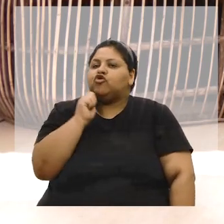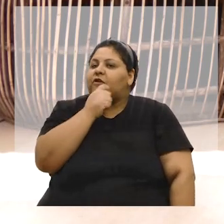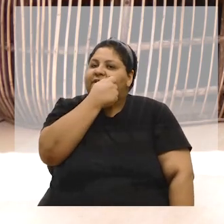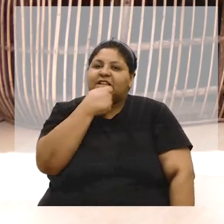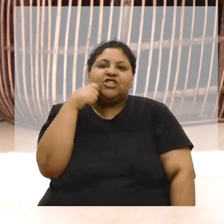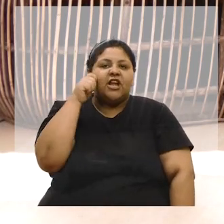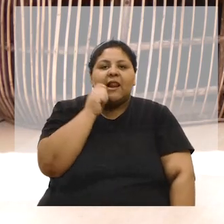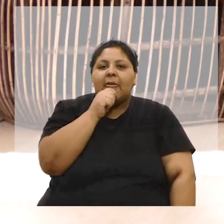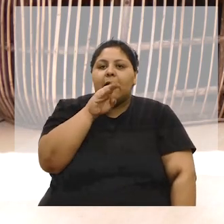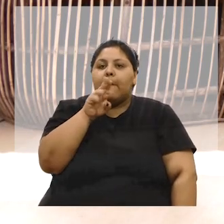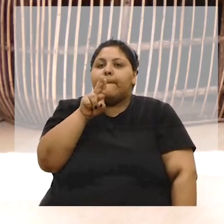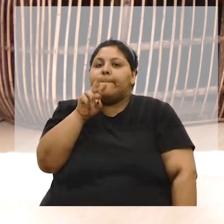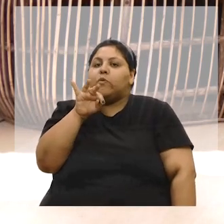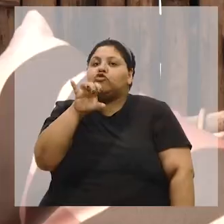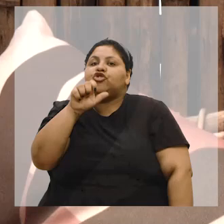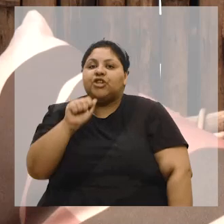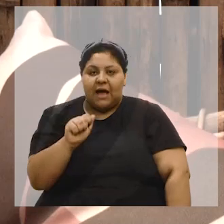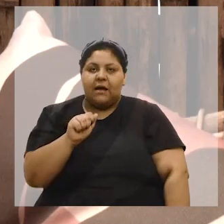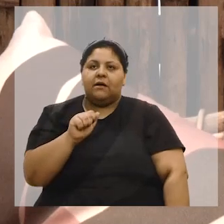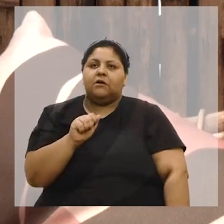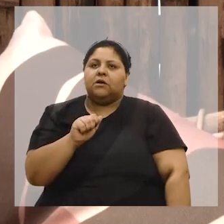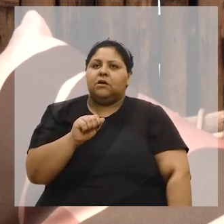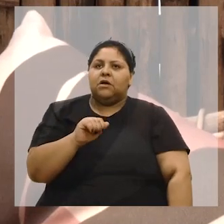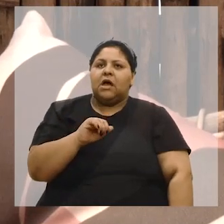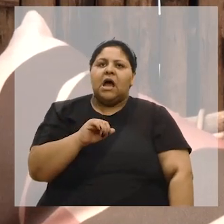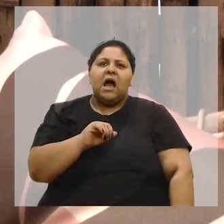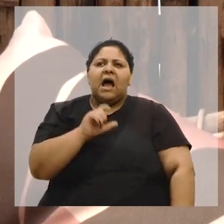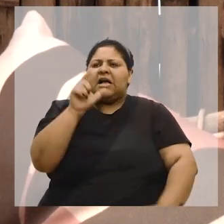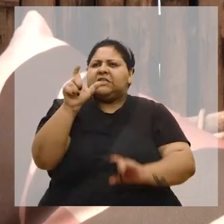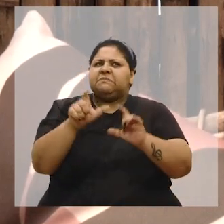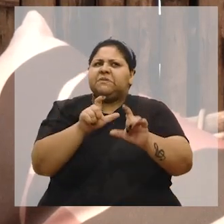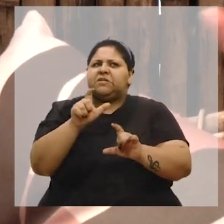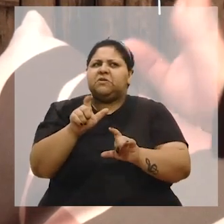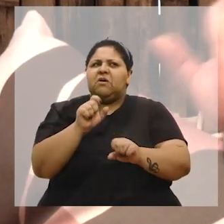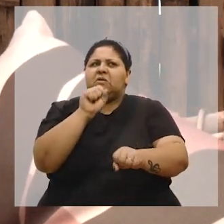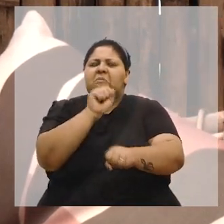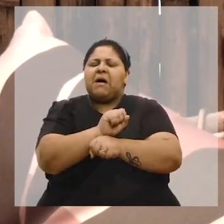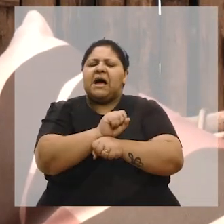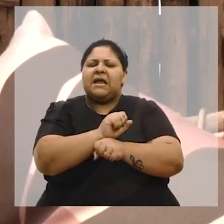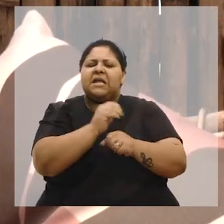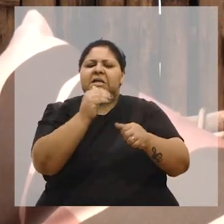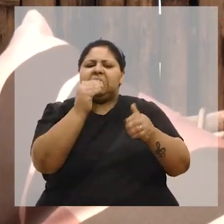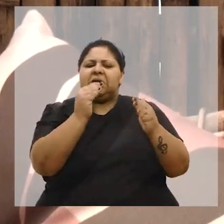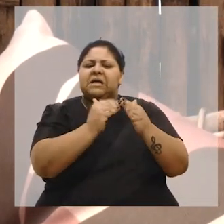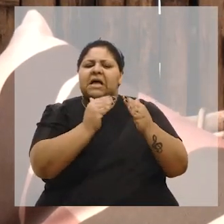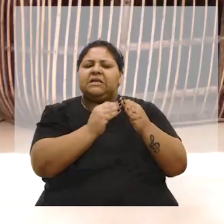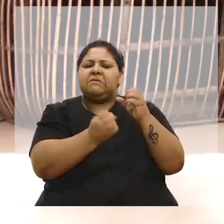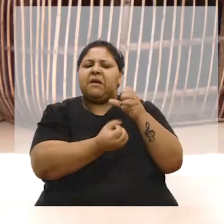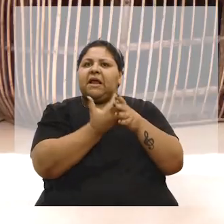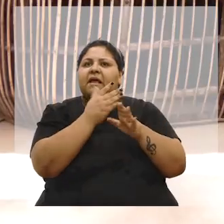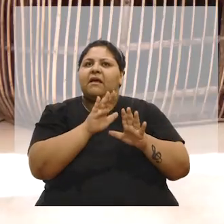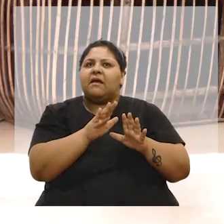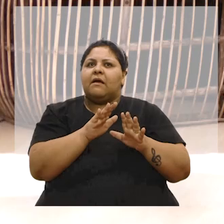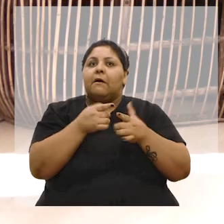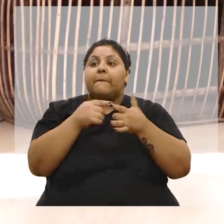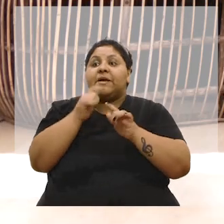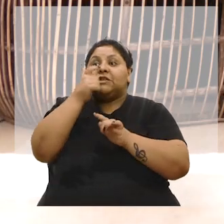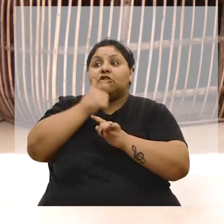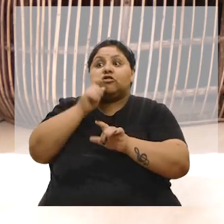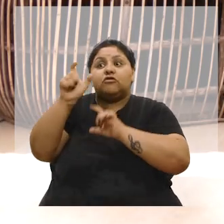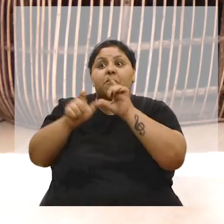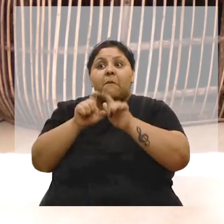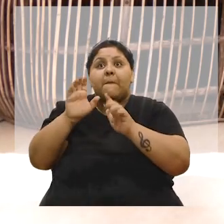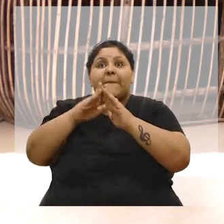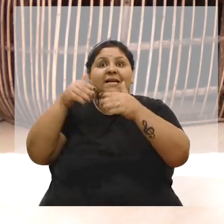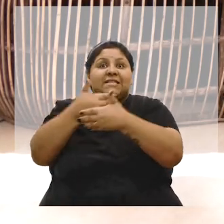sorvete de butiá, sabe? Coisas assim que talvez ninguém pararia na sua casa para fazer, entendeu? Mas aí eu acho que as